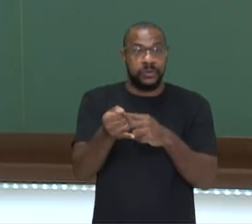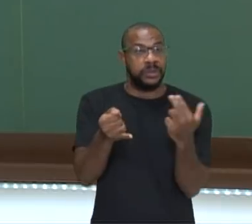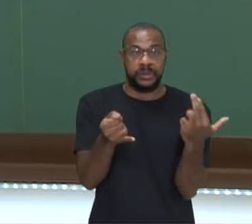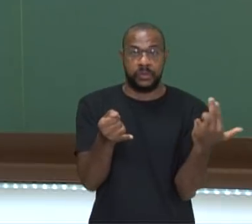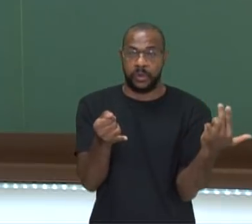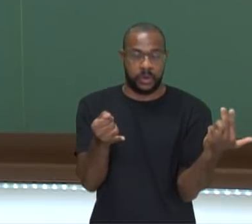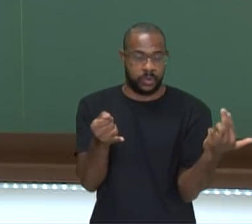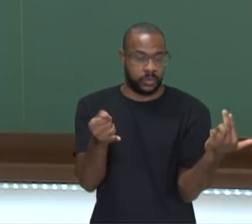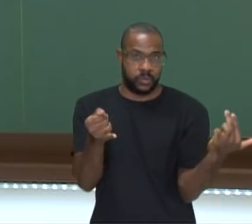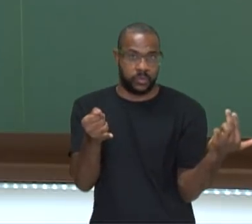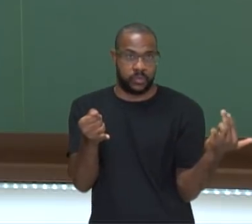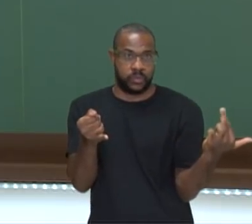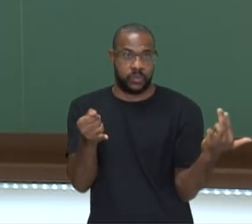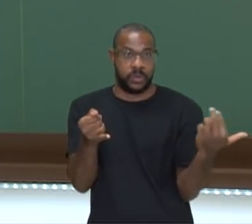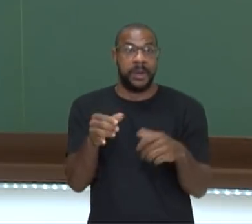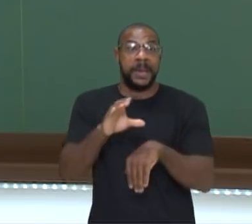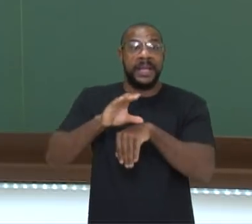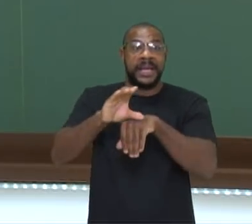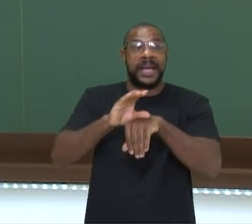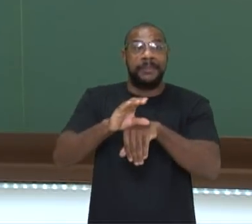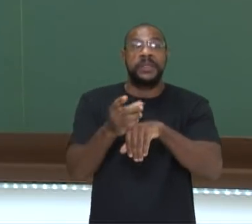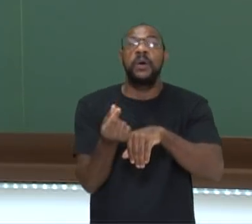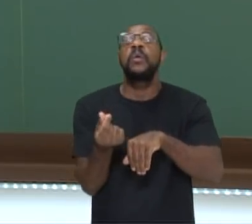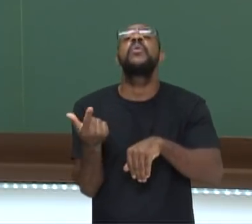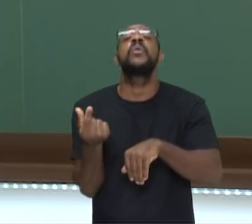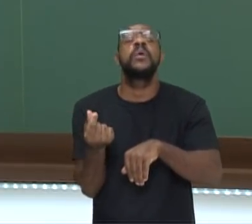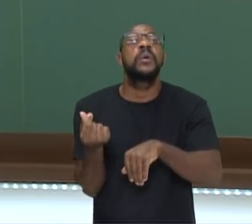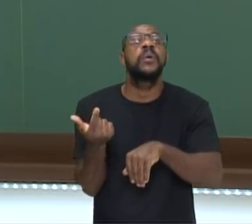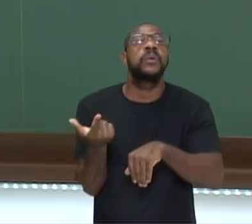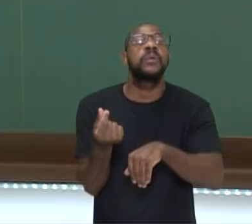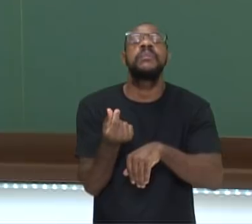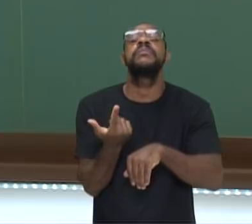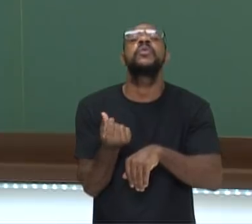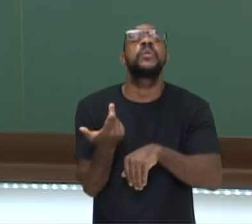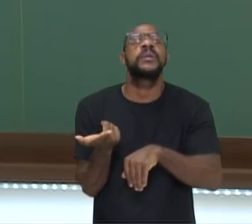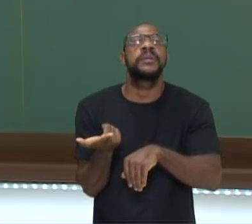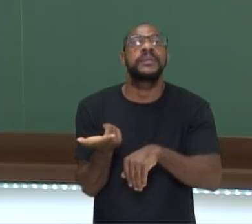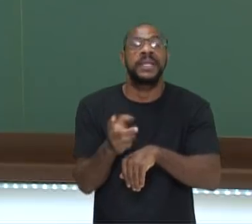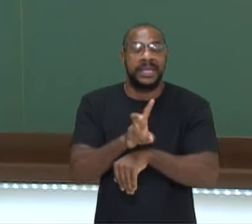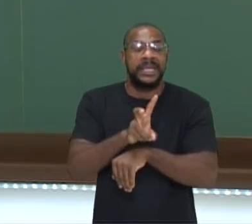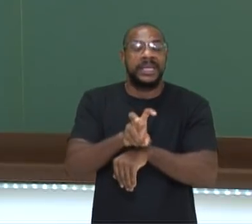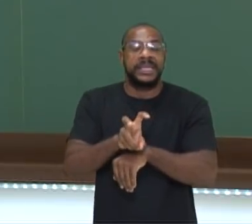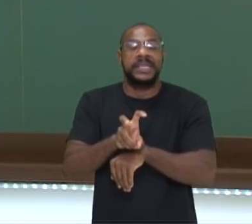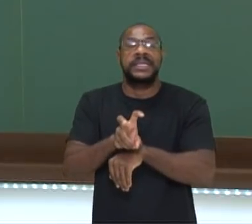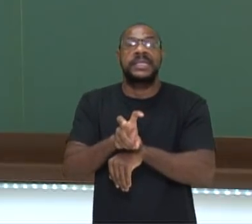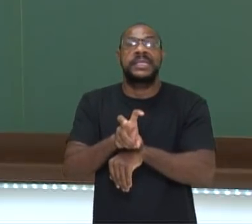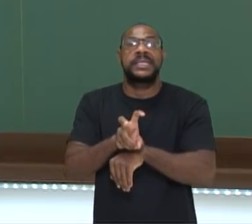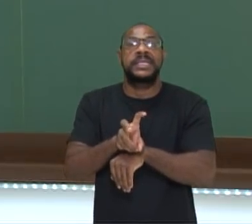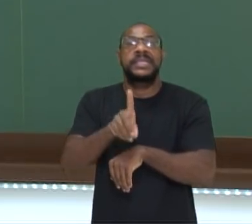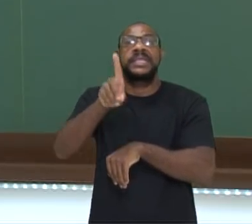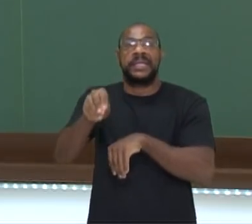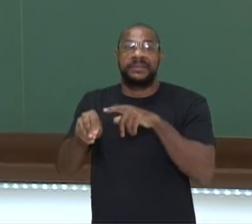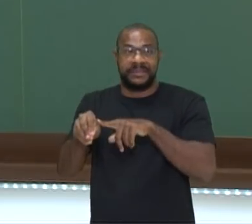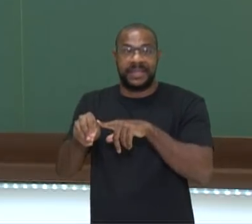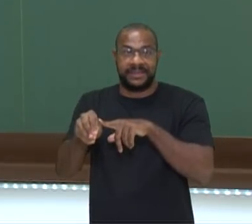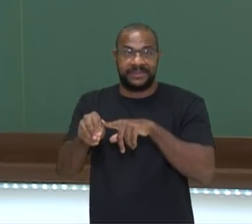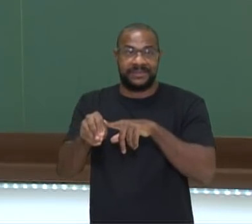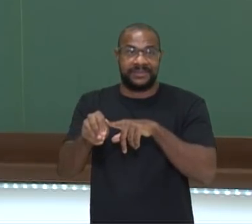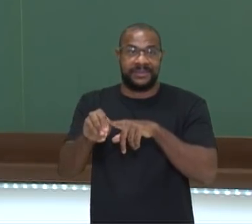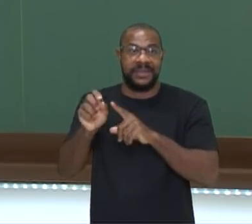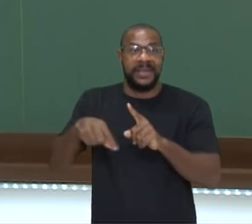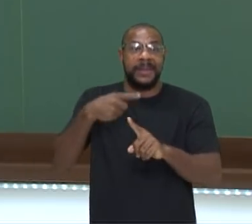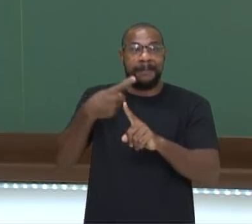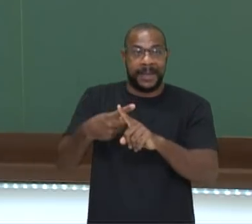do primeiro, só que o capital agora era o anterior, do mês anterior, que é 510, mais 10, 520.